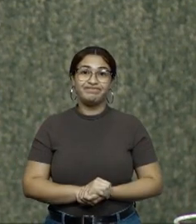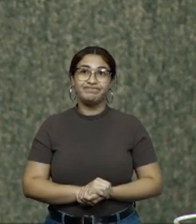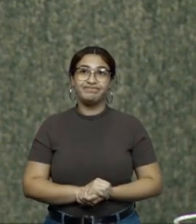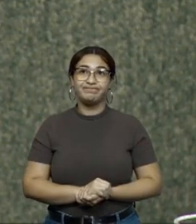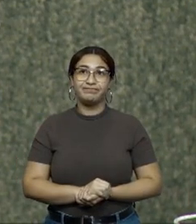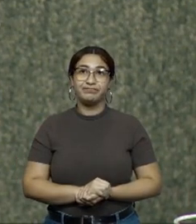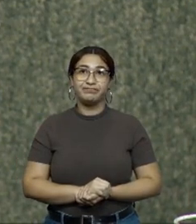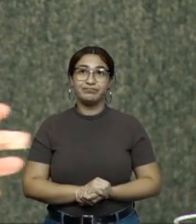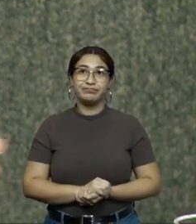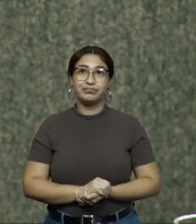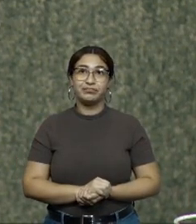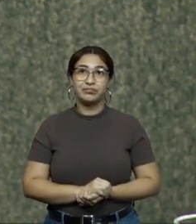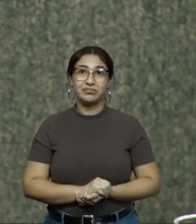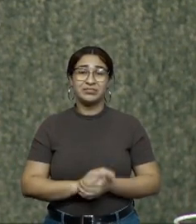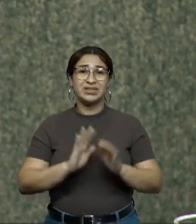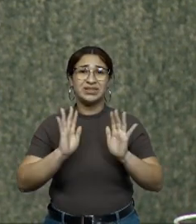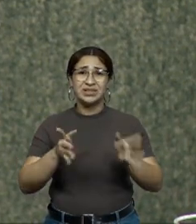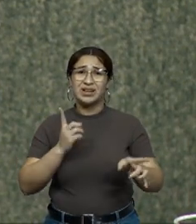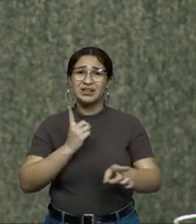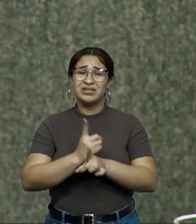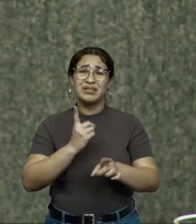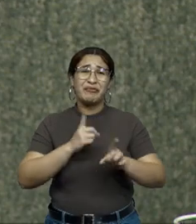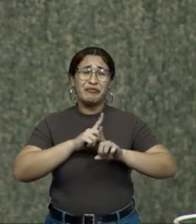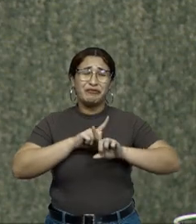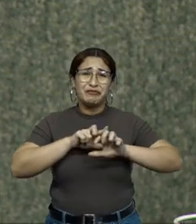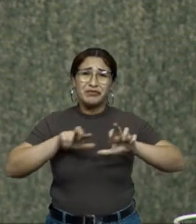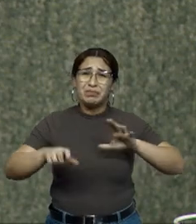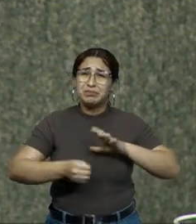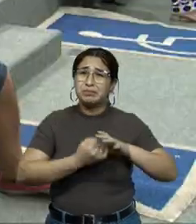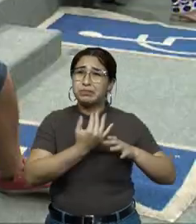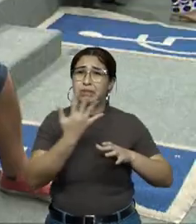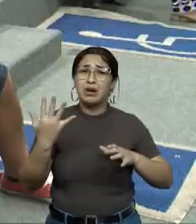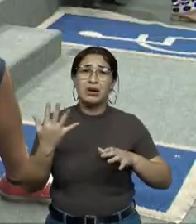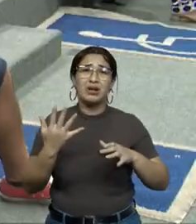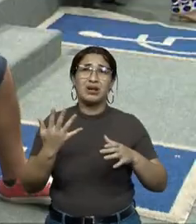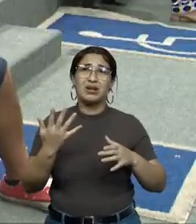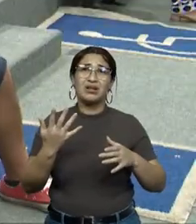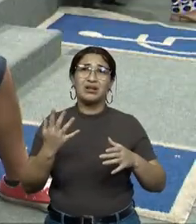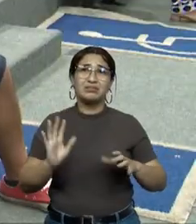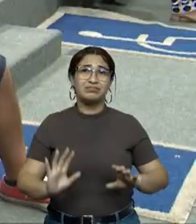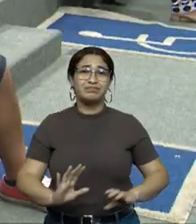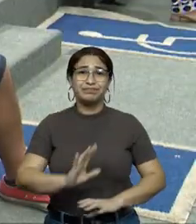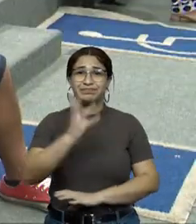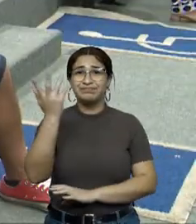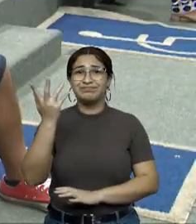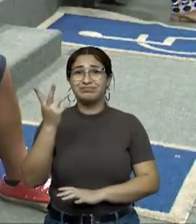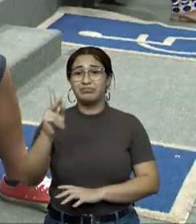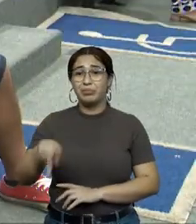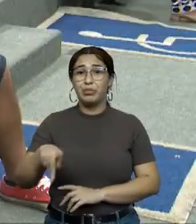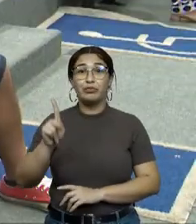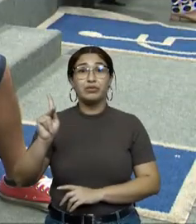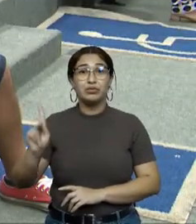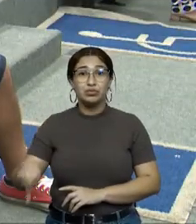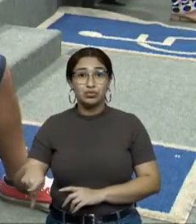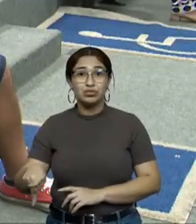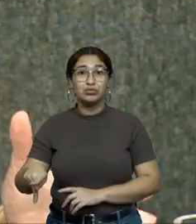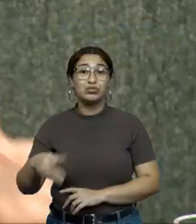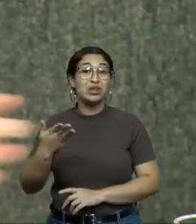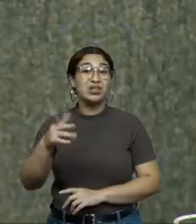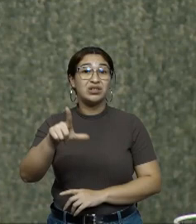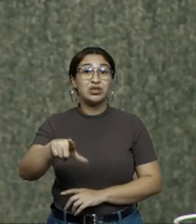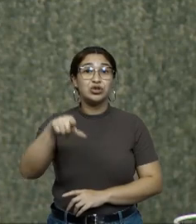encontrei dezenas centenas de situações de professores que